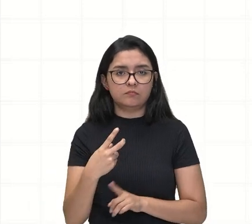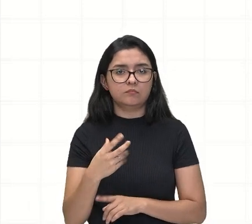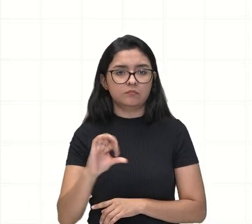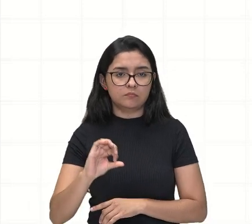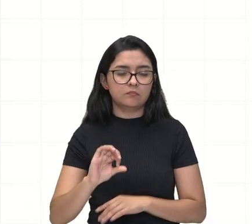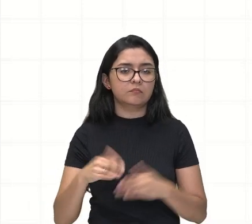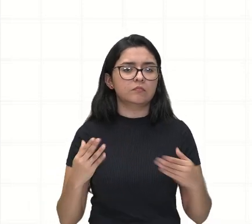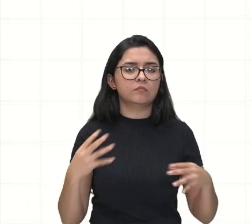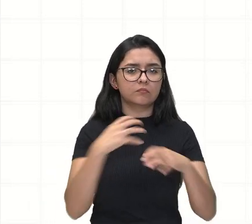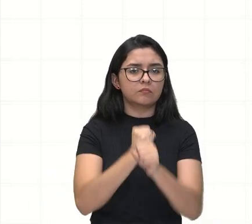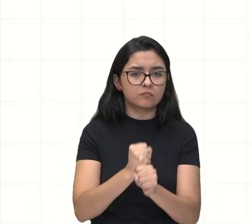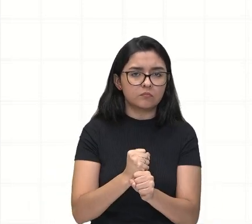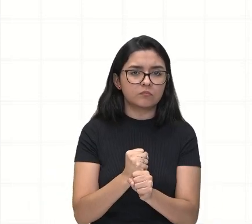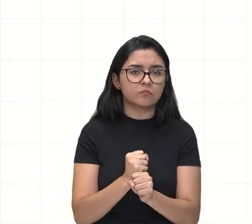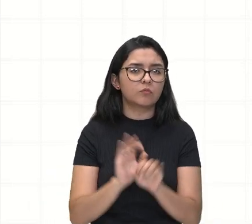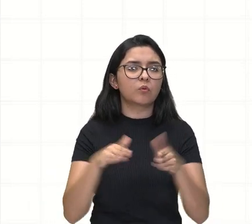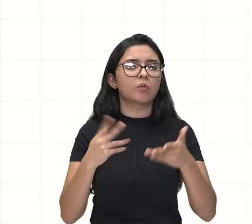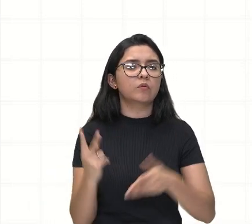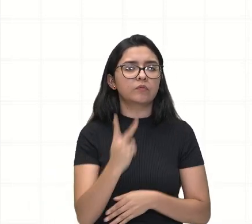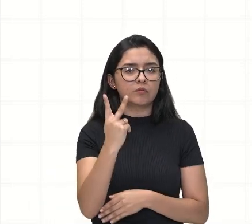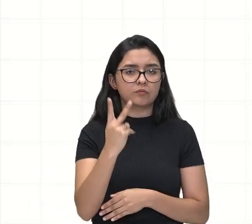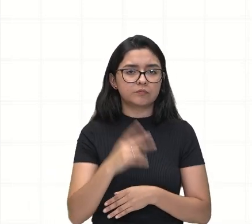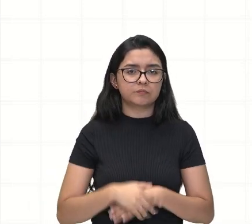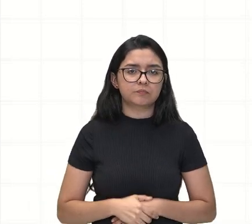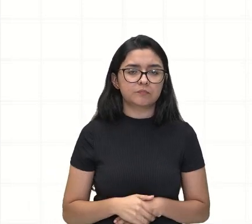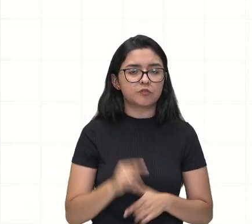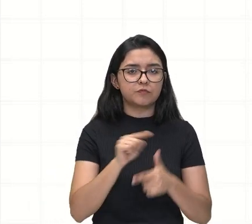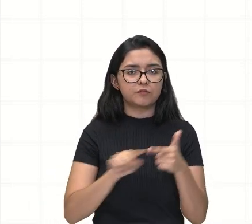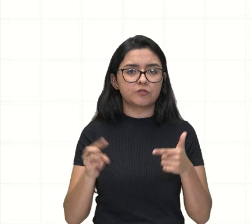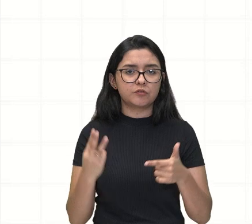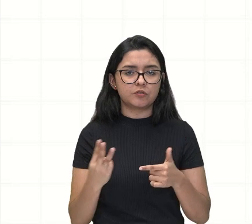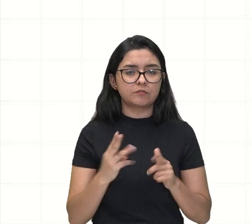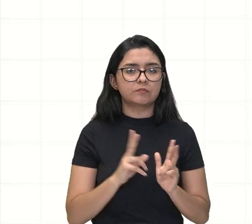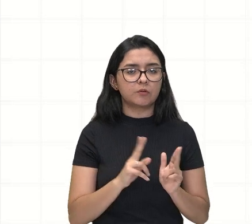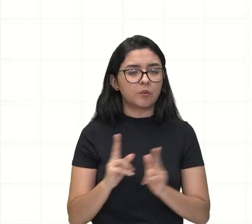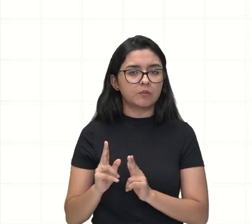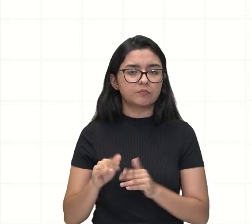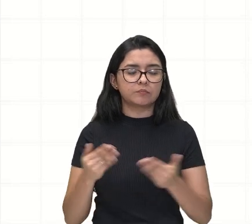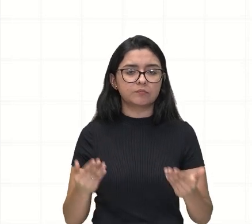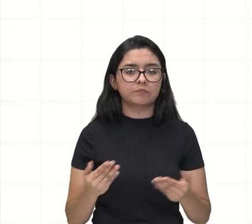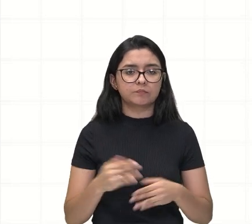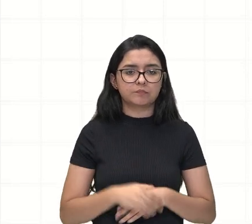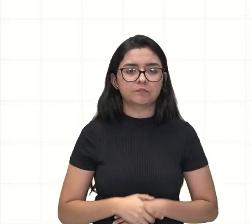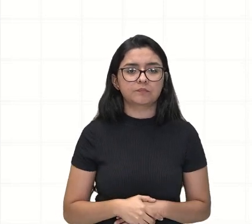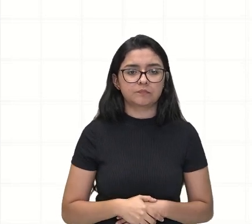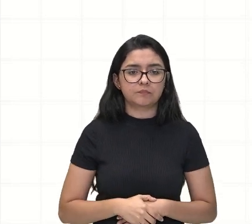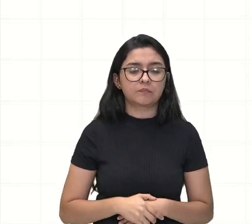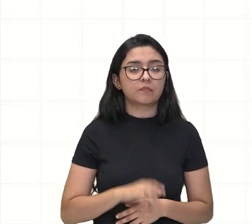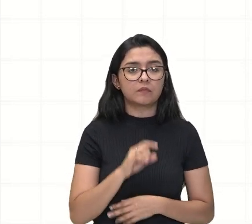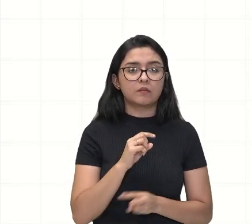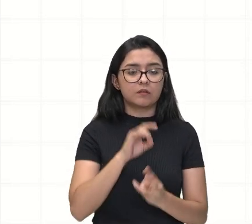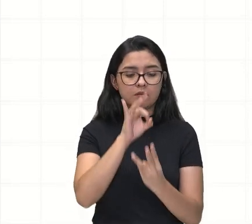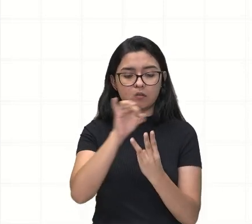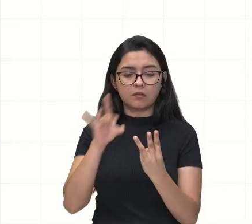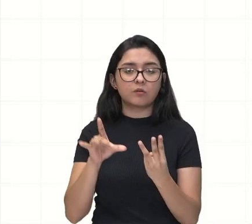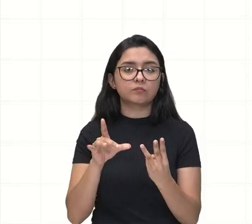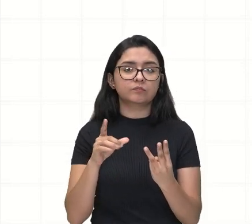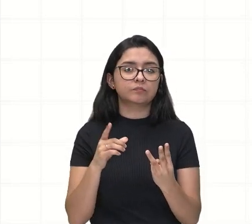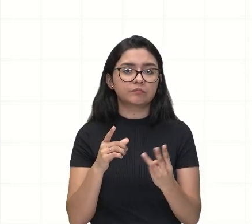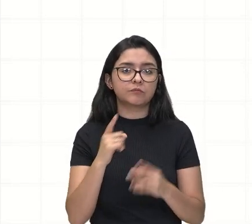soma desse dinheiro, somando o dinheiro que eles tinham, dividindo em 3 partes iguais, nós concluímos que cada um